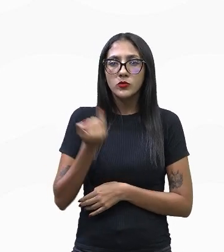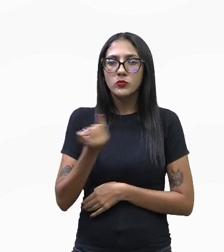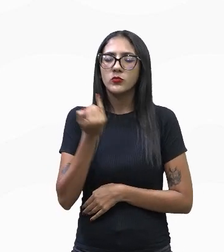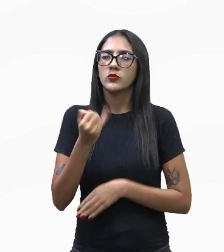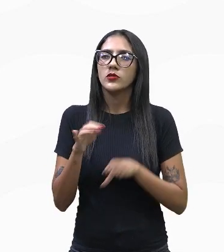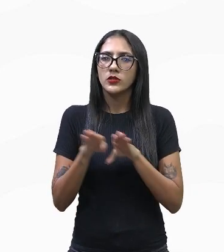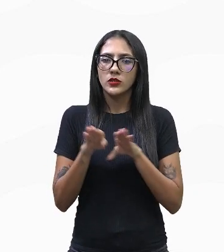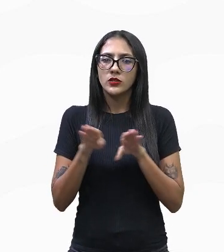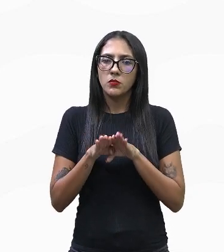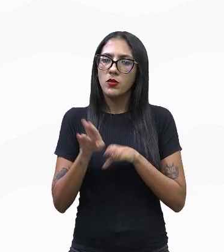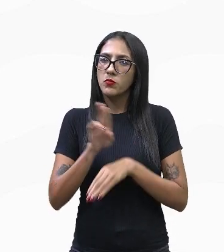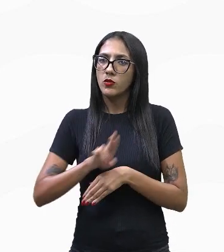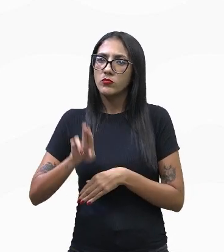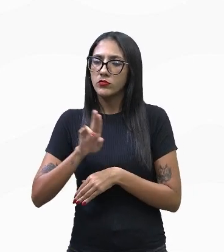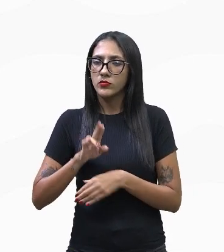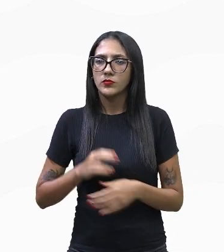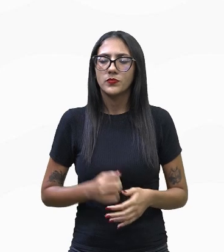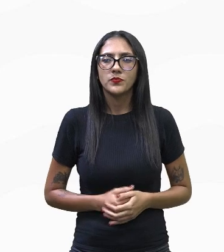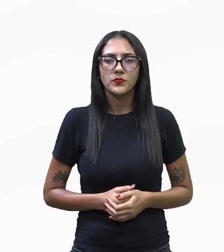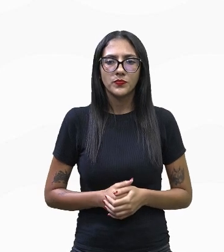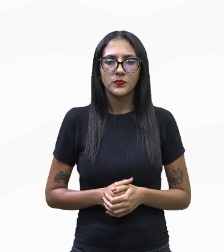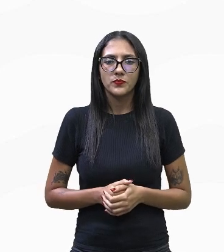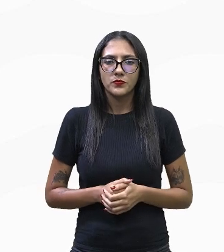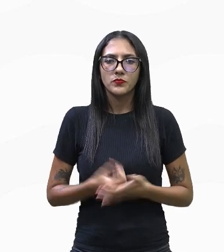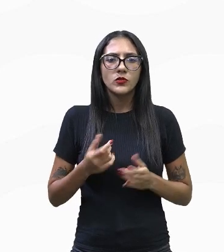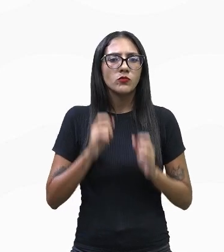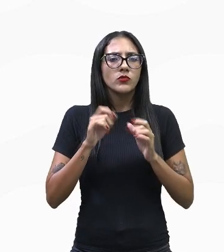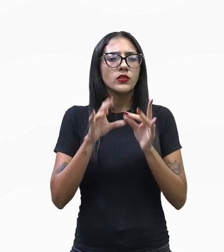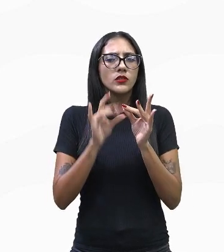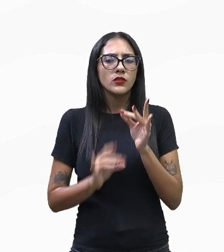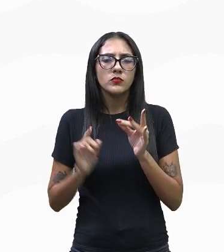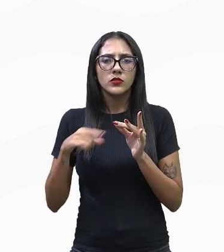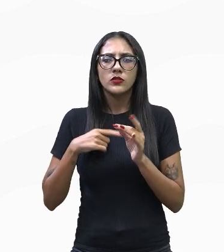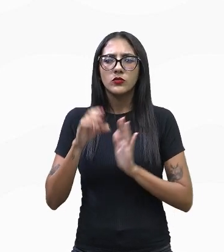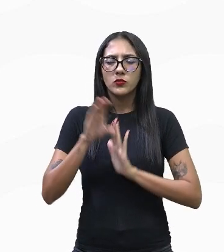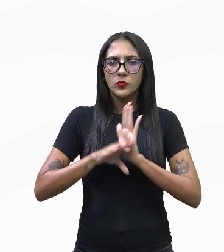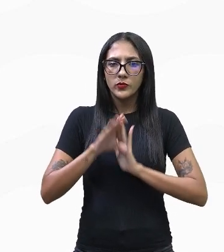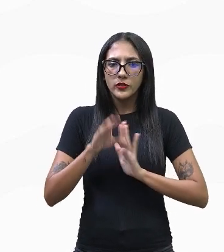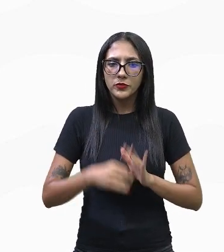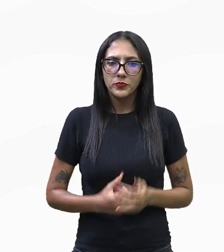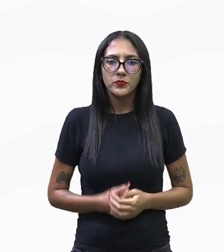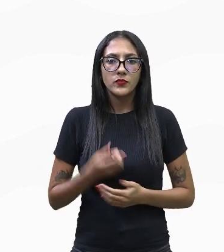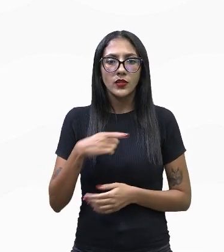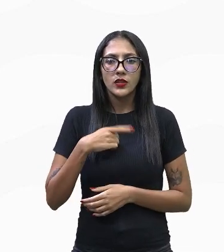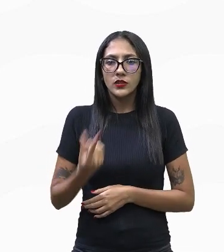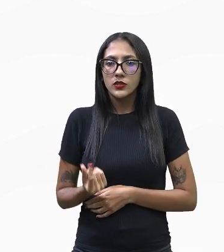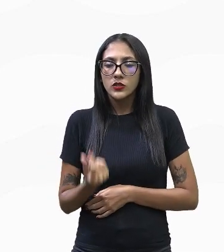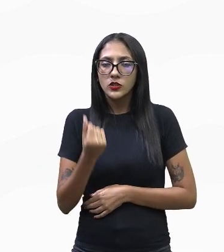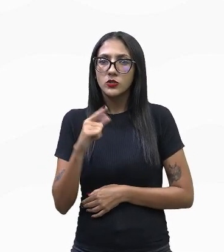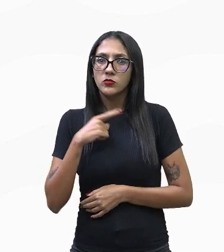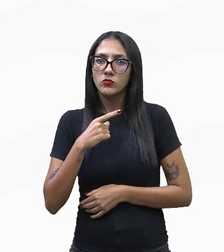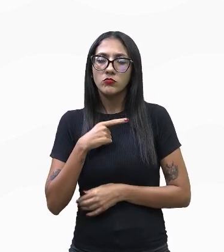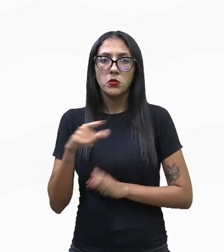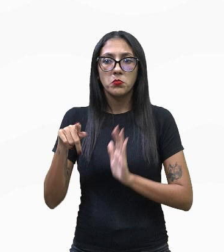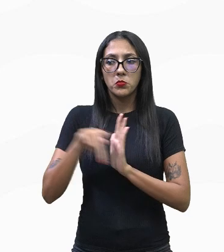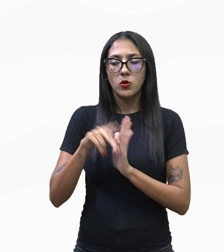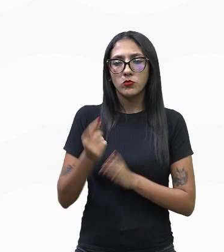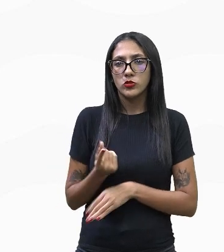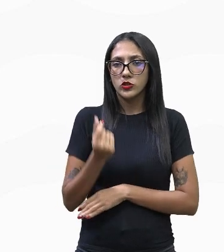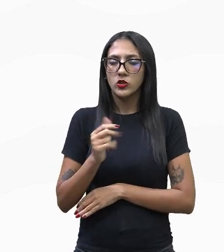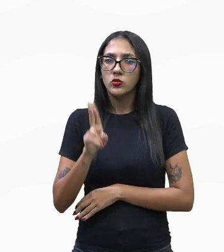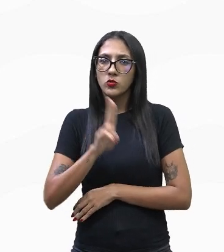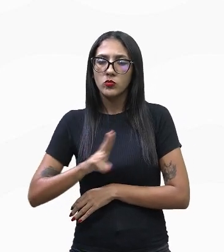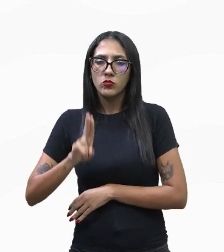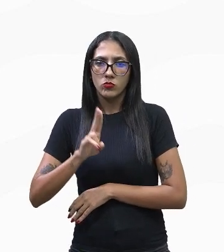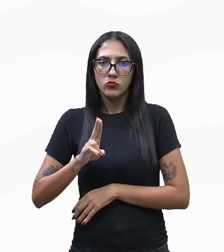para você utilizar aí no seu dia a dia. Então, a definição de capital de giro. O capital de giro é o dinheiro disponível para cobrir as operações